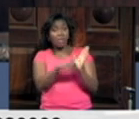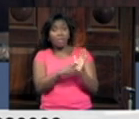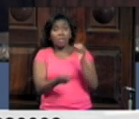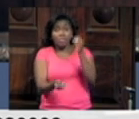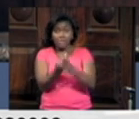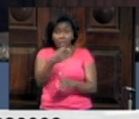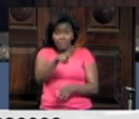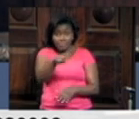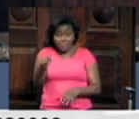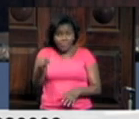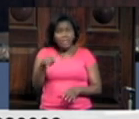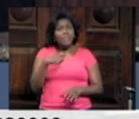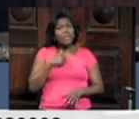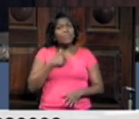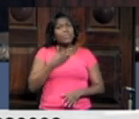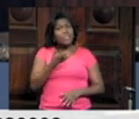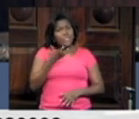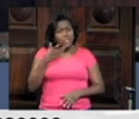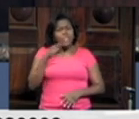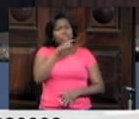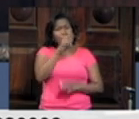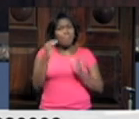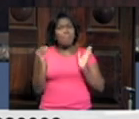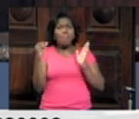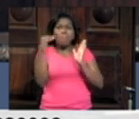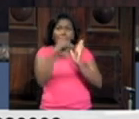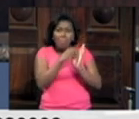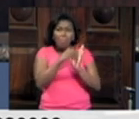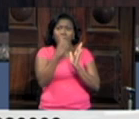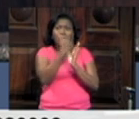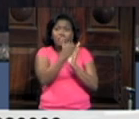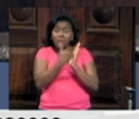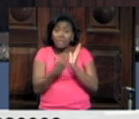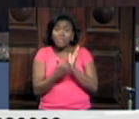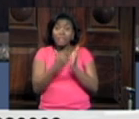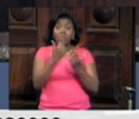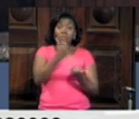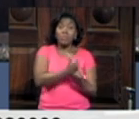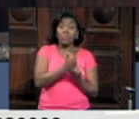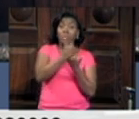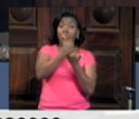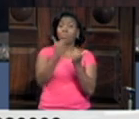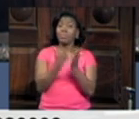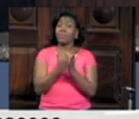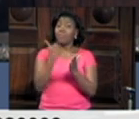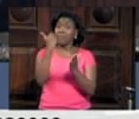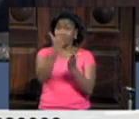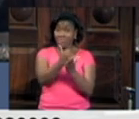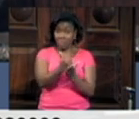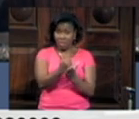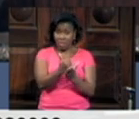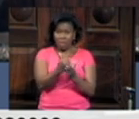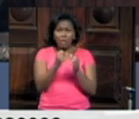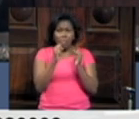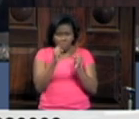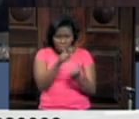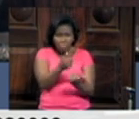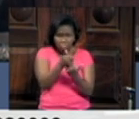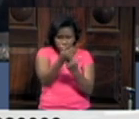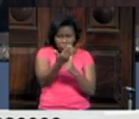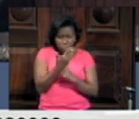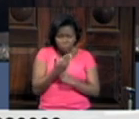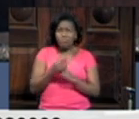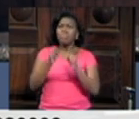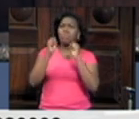que colocasse em pauta com medida complementar. Posso contar com Vossa Excelência? Pode